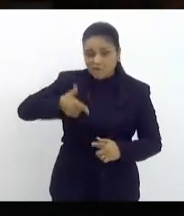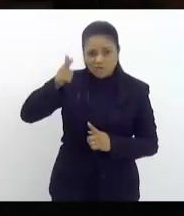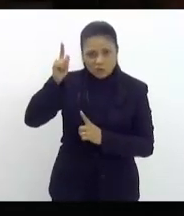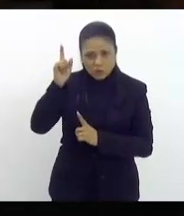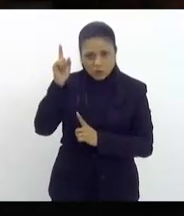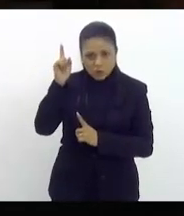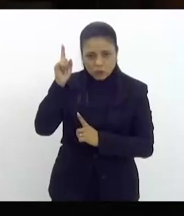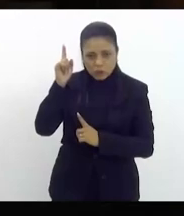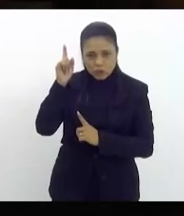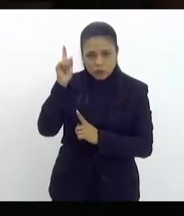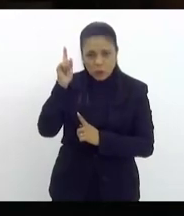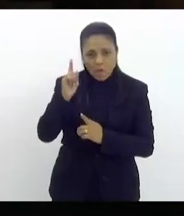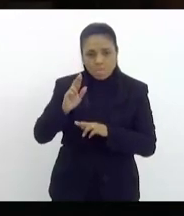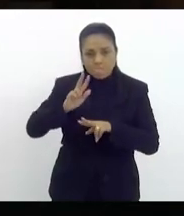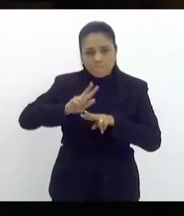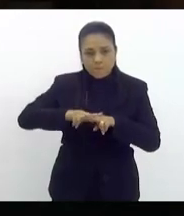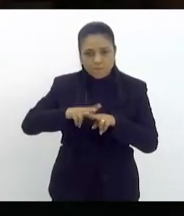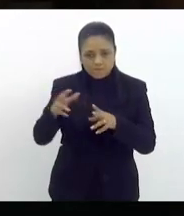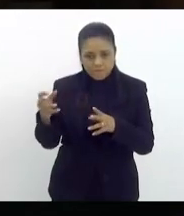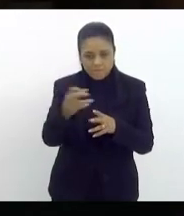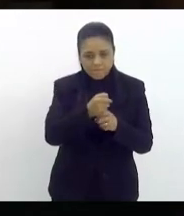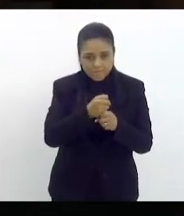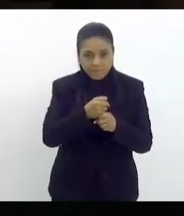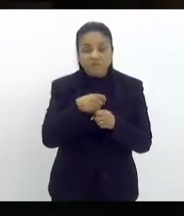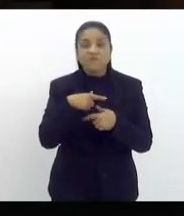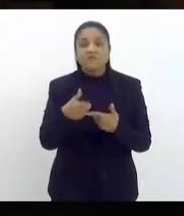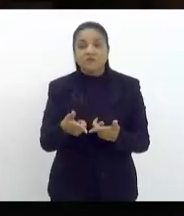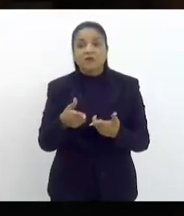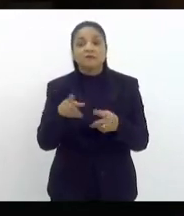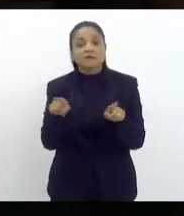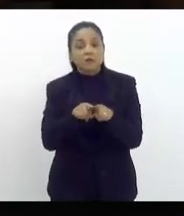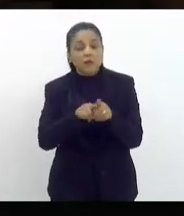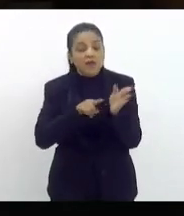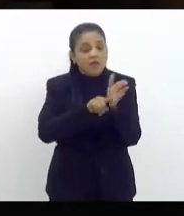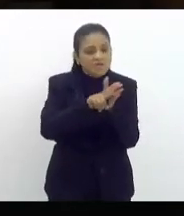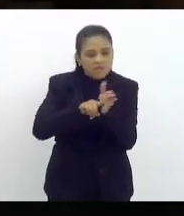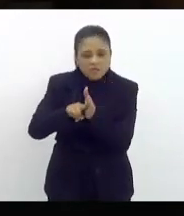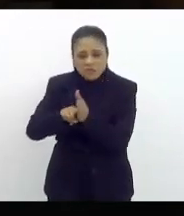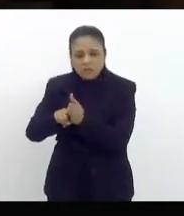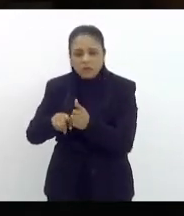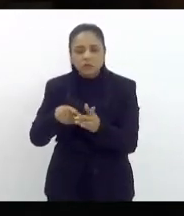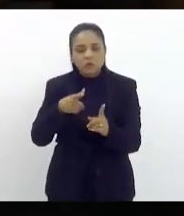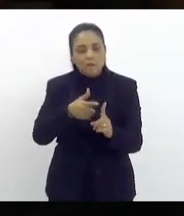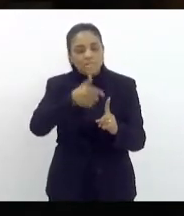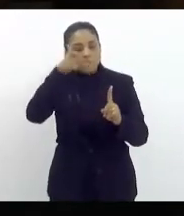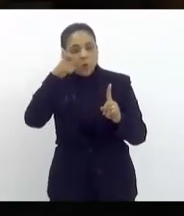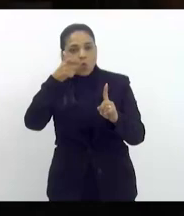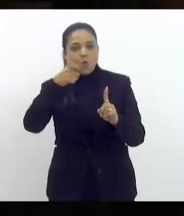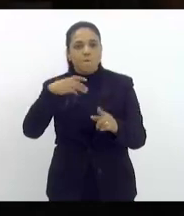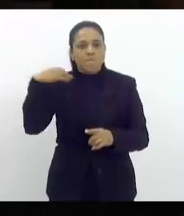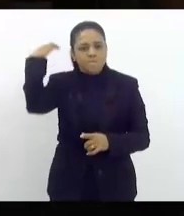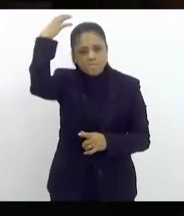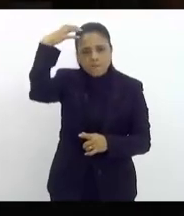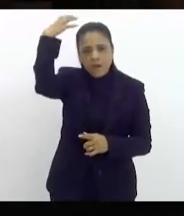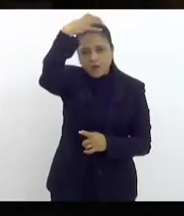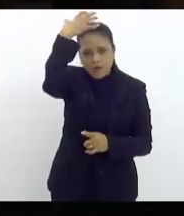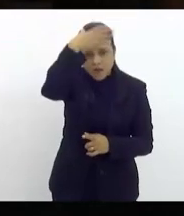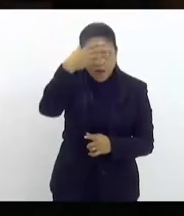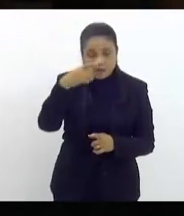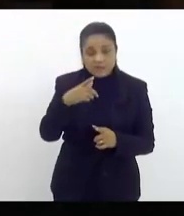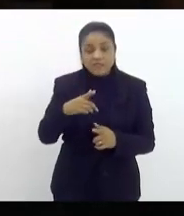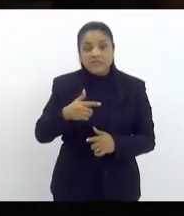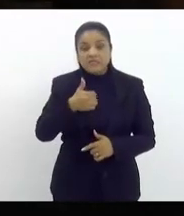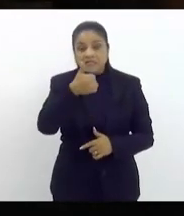dar um tiro sequer, ou como aconteceu no caso da investigação do assassinato de Marielle Franco, foram 117 fuzis